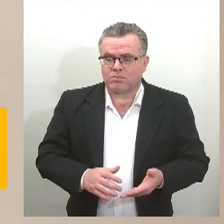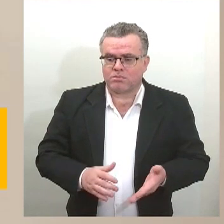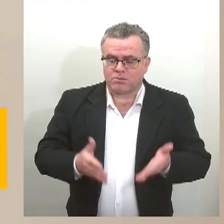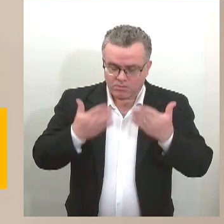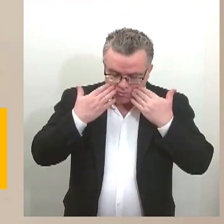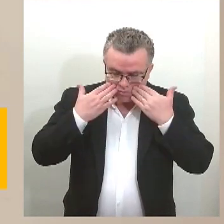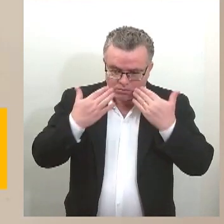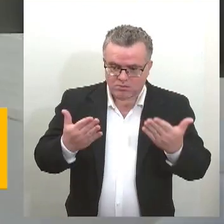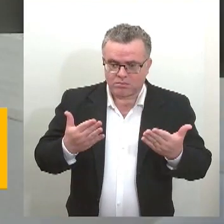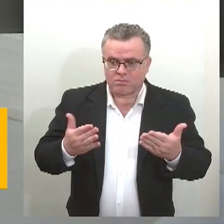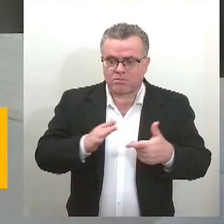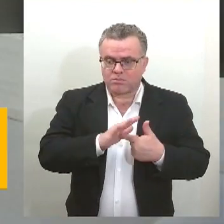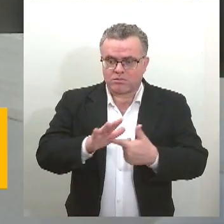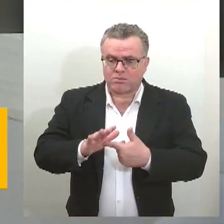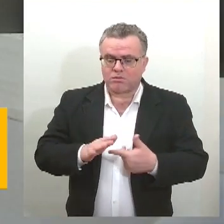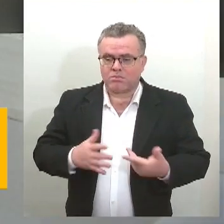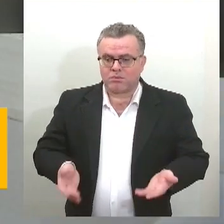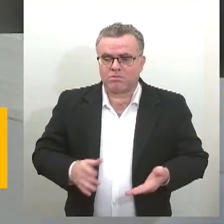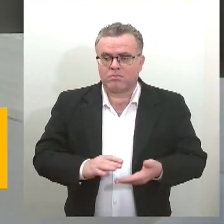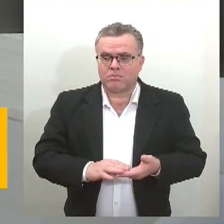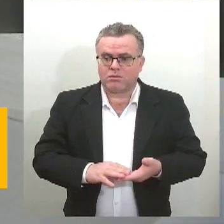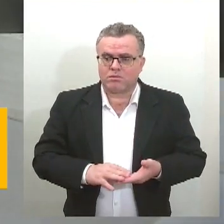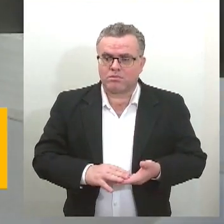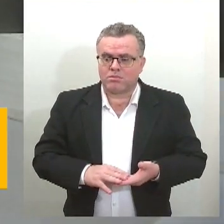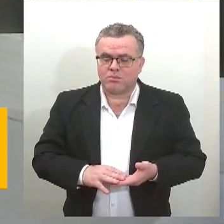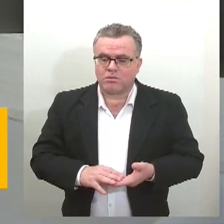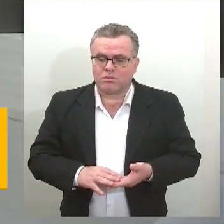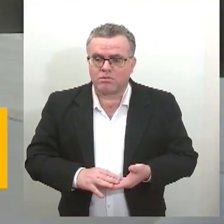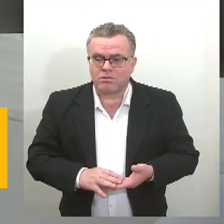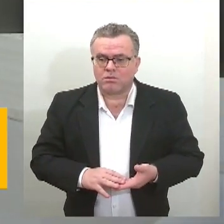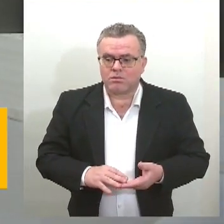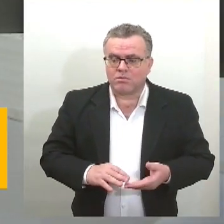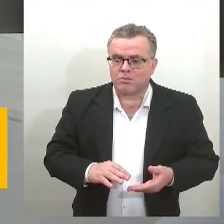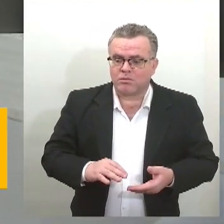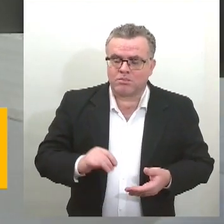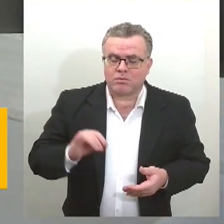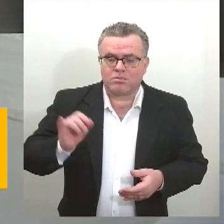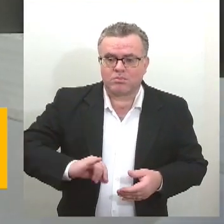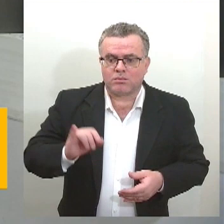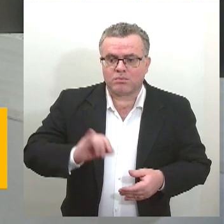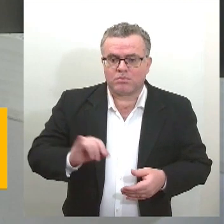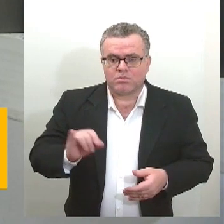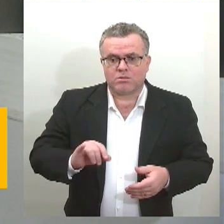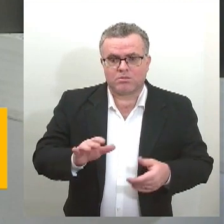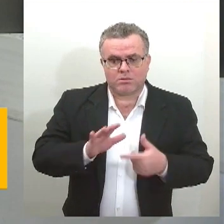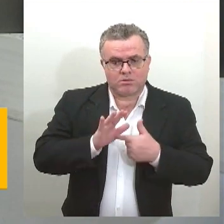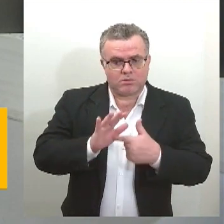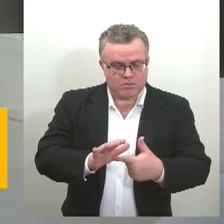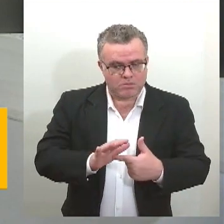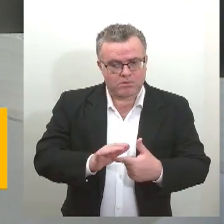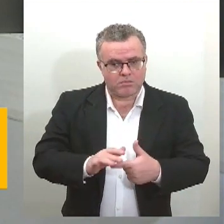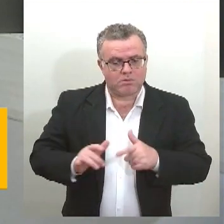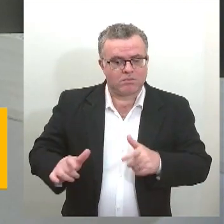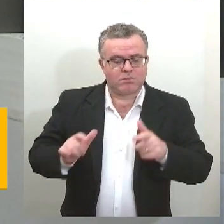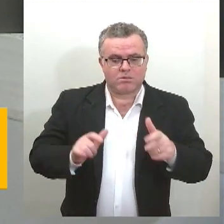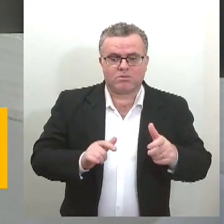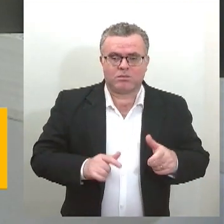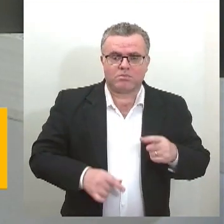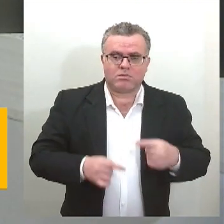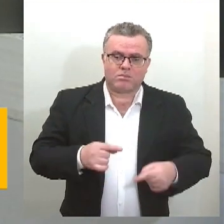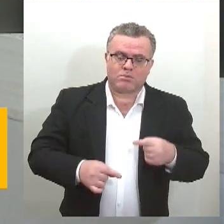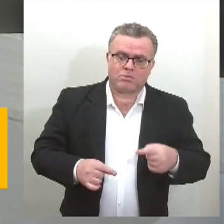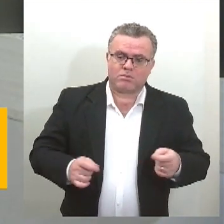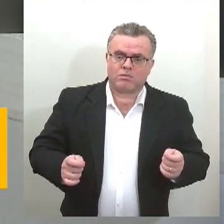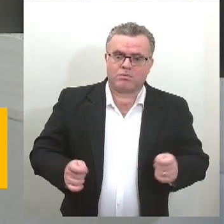apresentar. O quanto acaba sendo importante a abertura de espaço para discussões a respeito